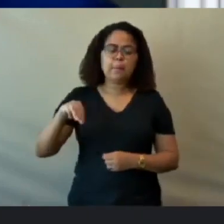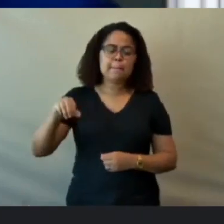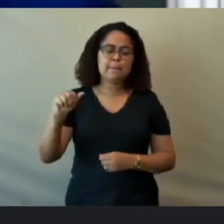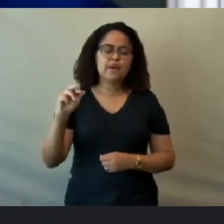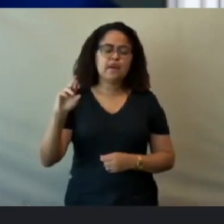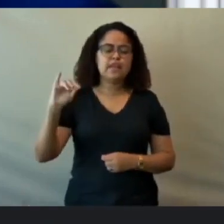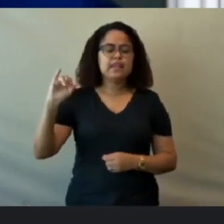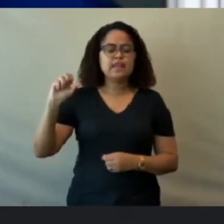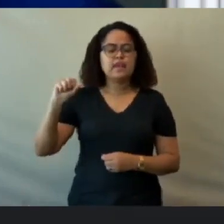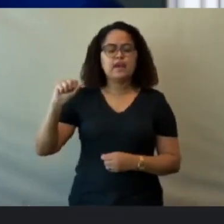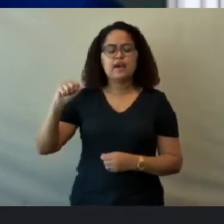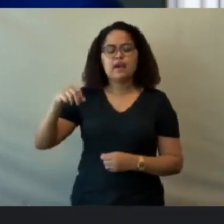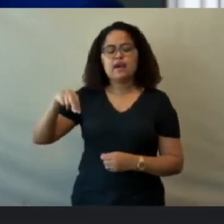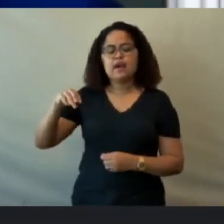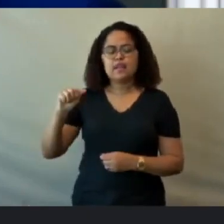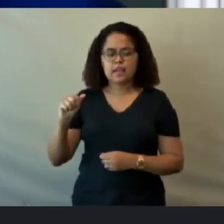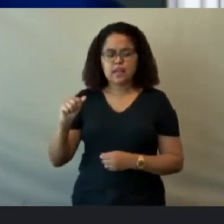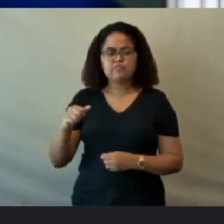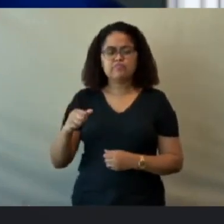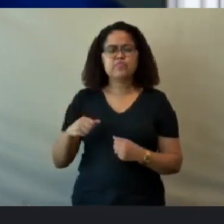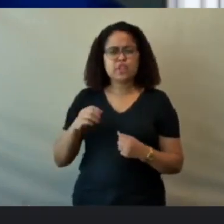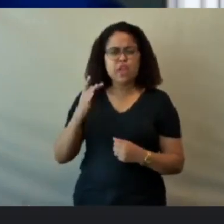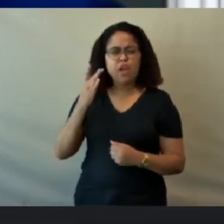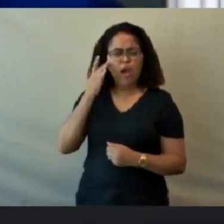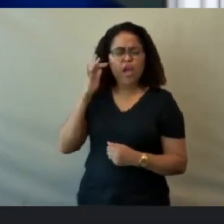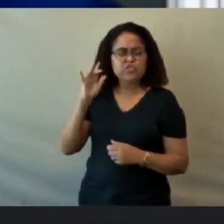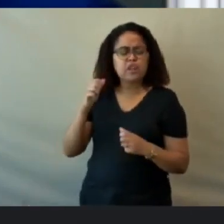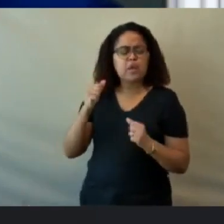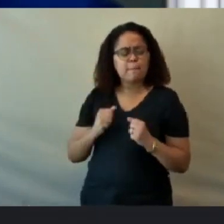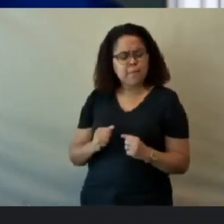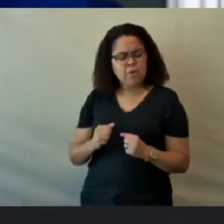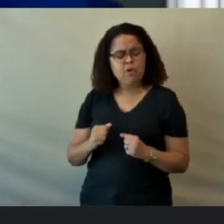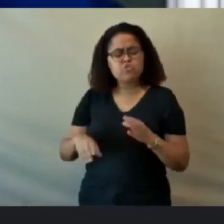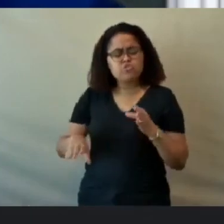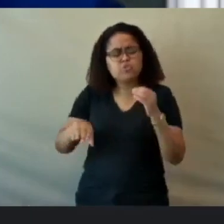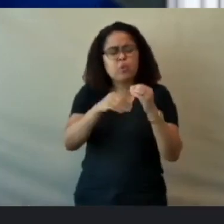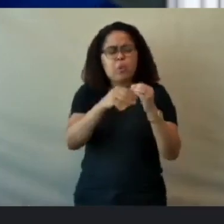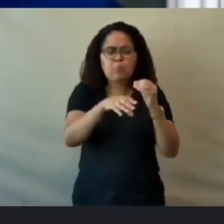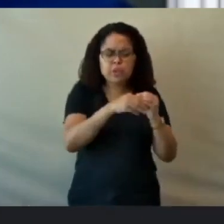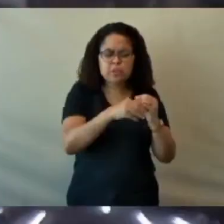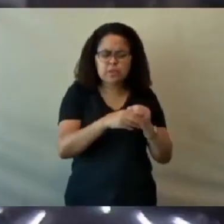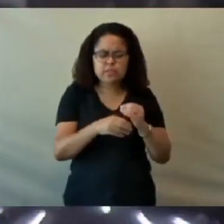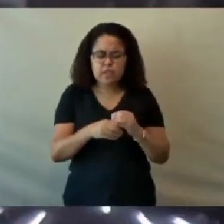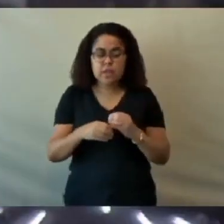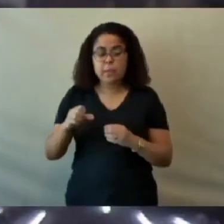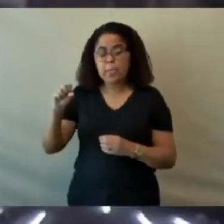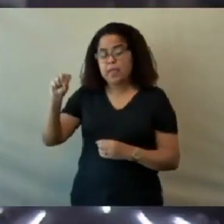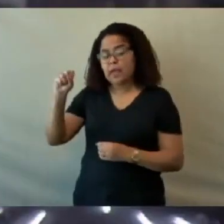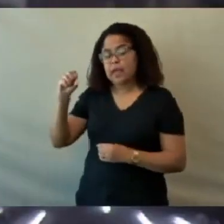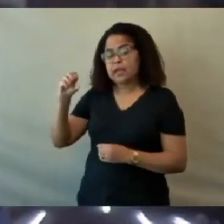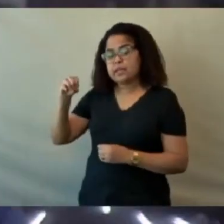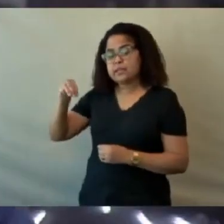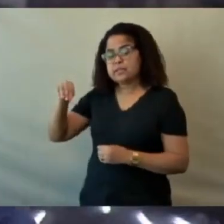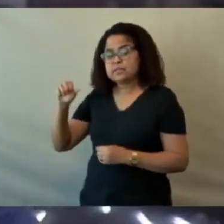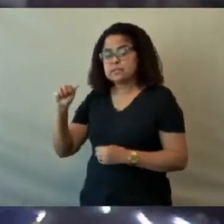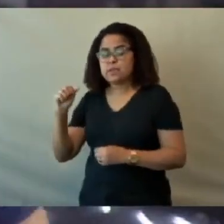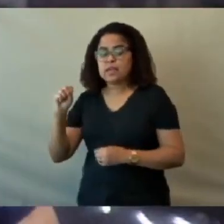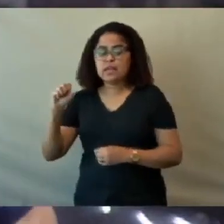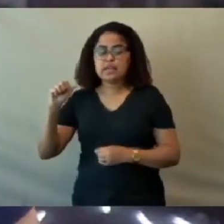que ela pode complementar sobre as questões colocadas na ESMASAC. Ok, fique à vontade.